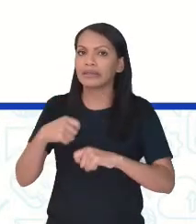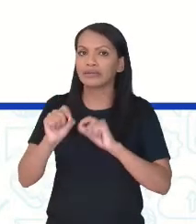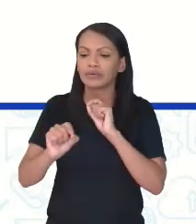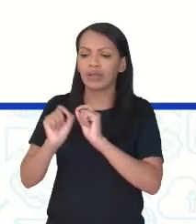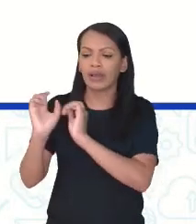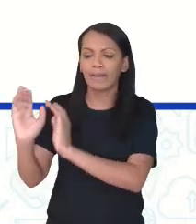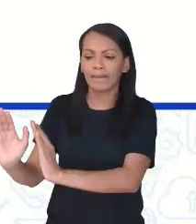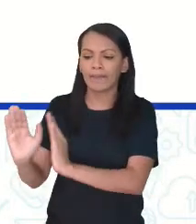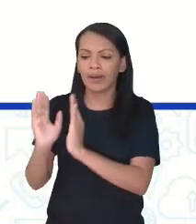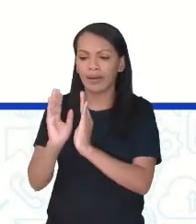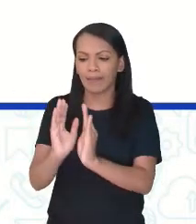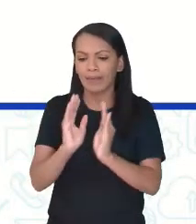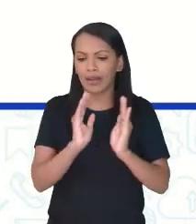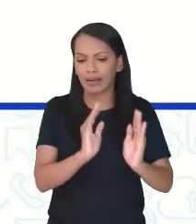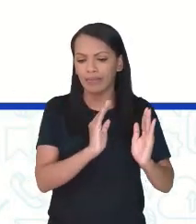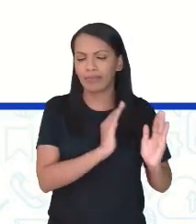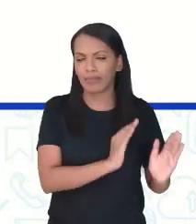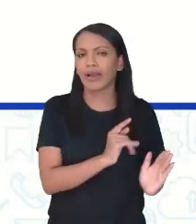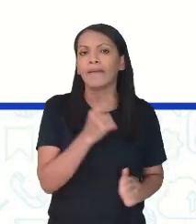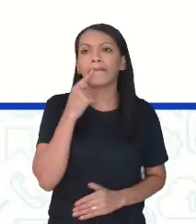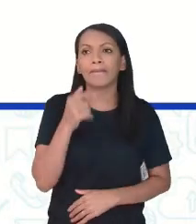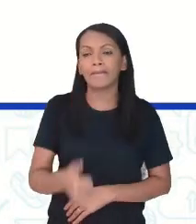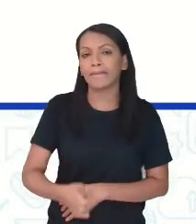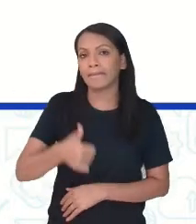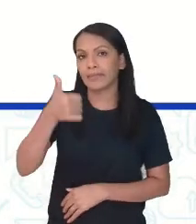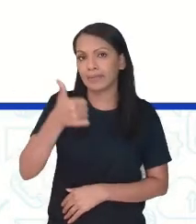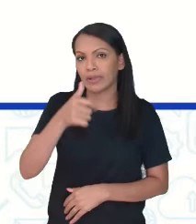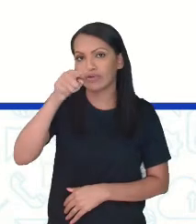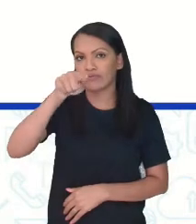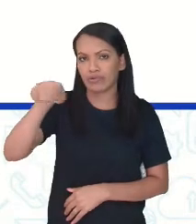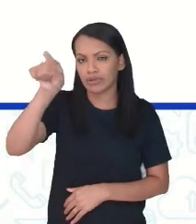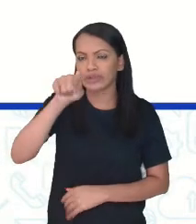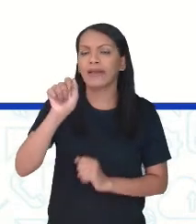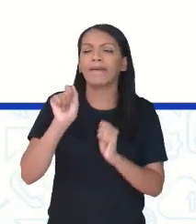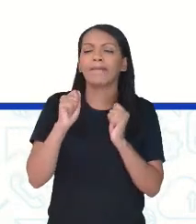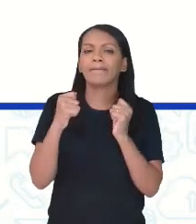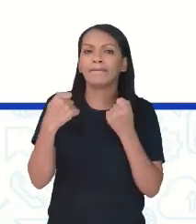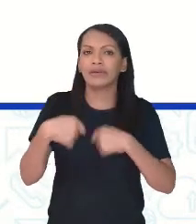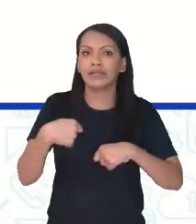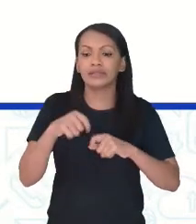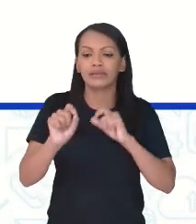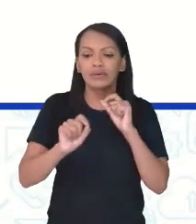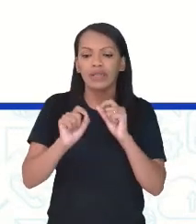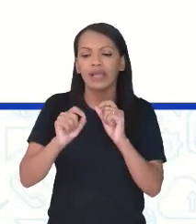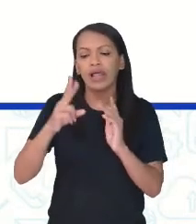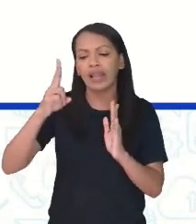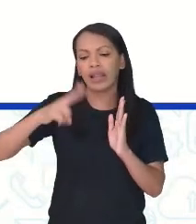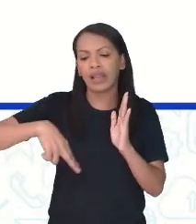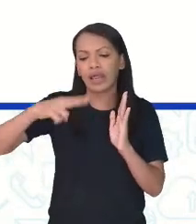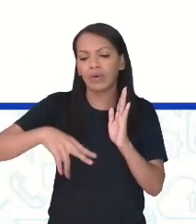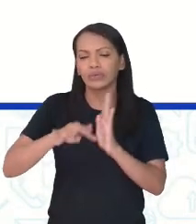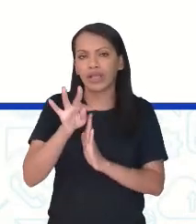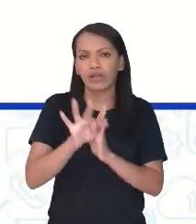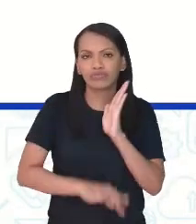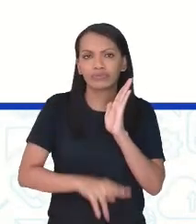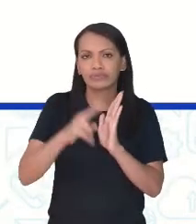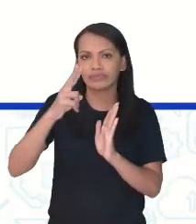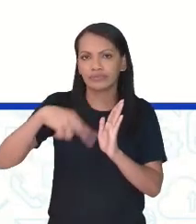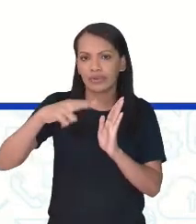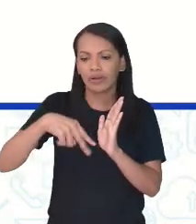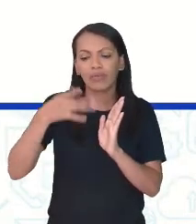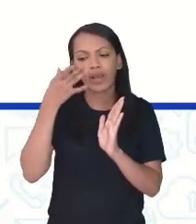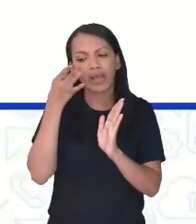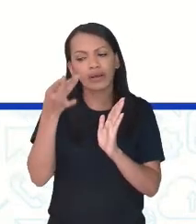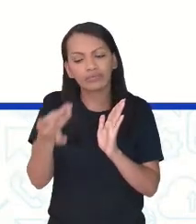são? Primeiro passo, você precisa ler o texto com atenção, certo? Segundo passo, você